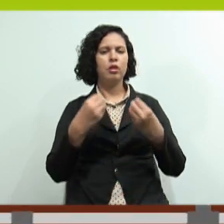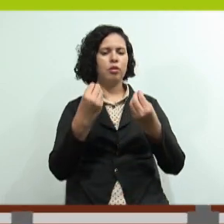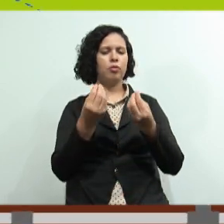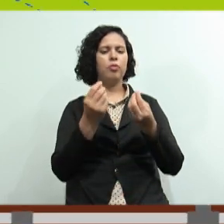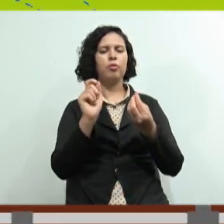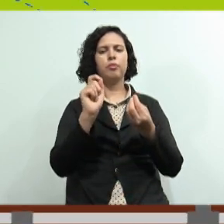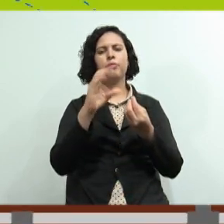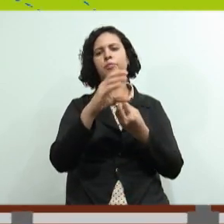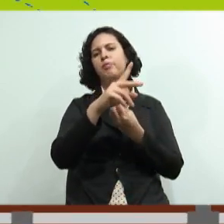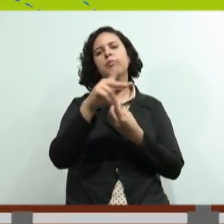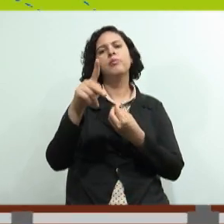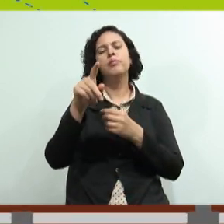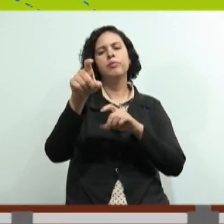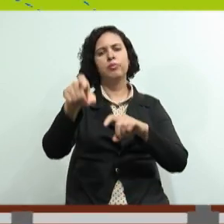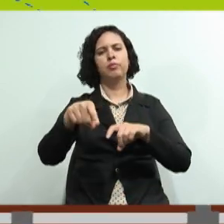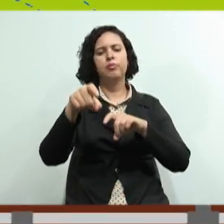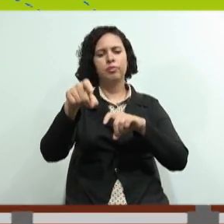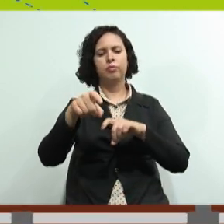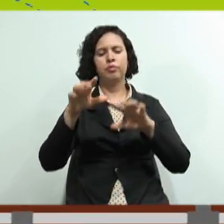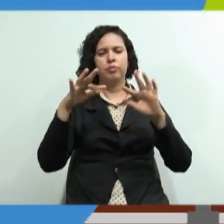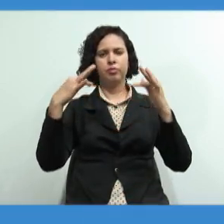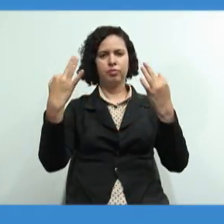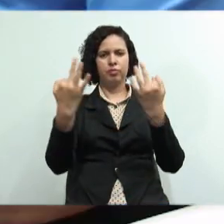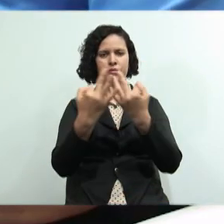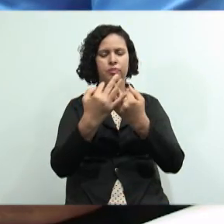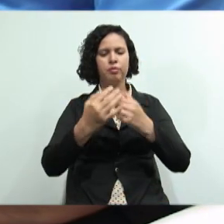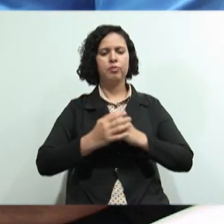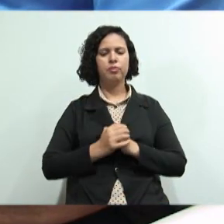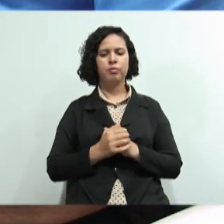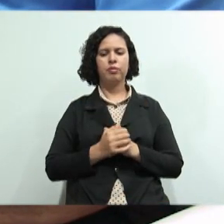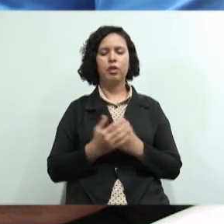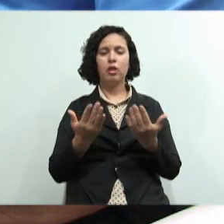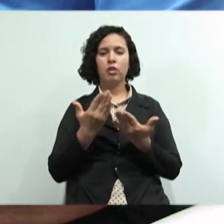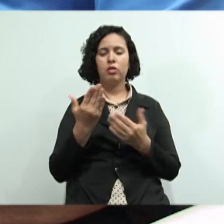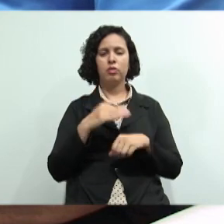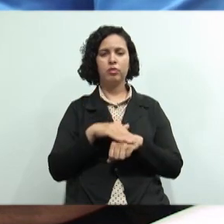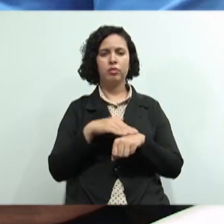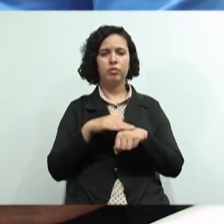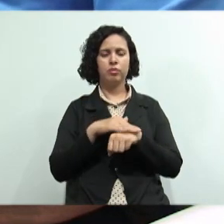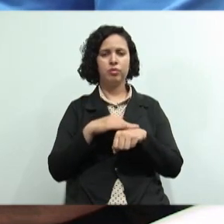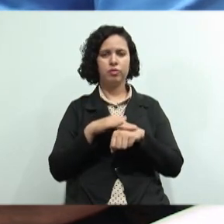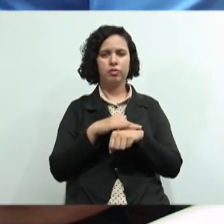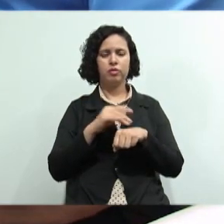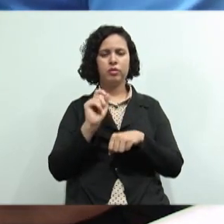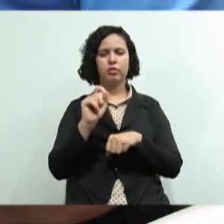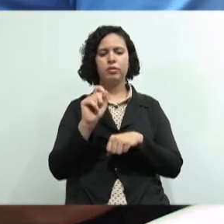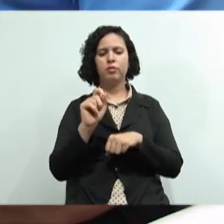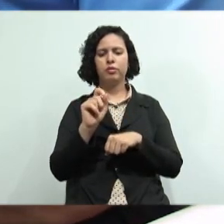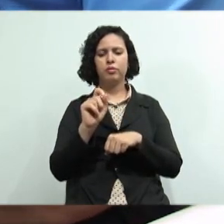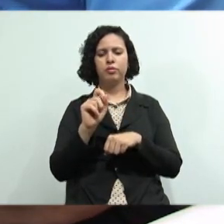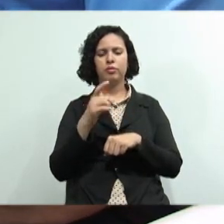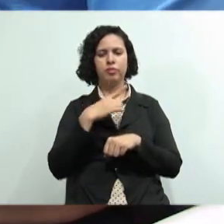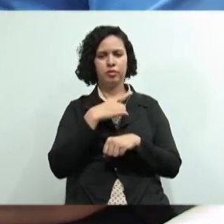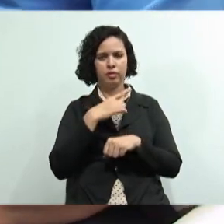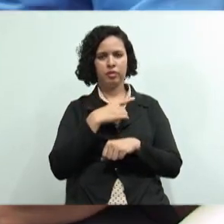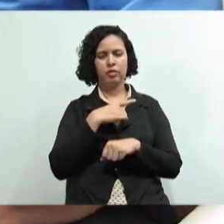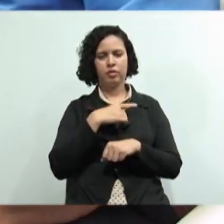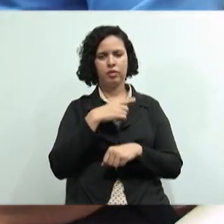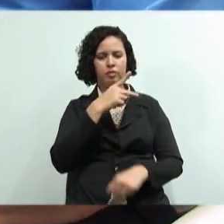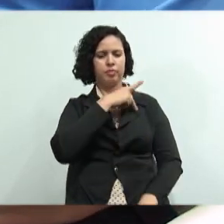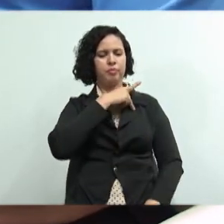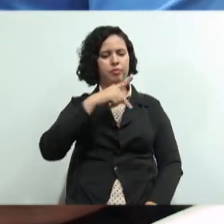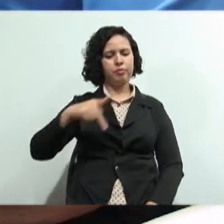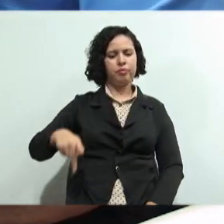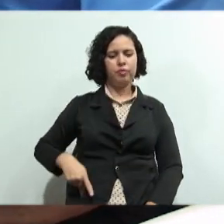uma cooperativa agropecuária? Para responder essa pergunta, eu vou conversar agora com Salatiel Rodrigues, tudo bom? Tudo bem? Que é o presidente